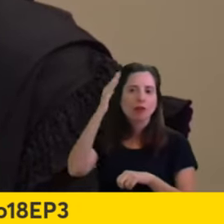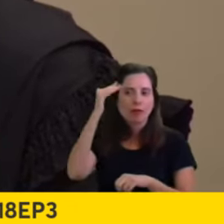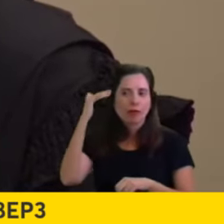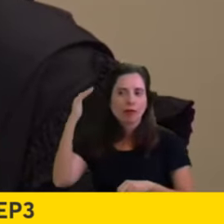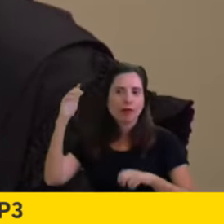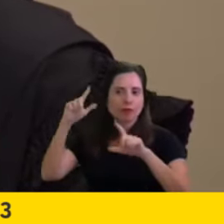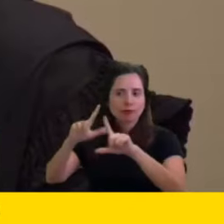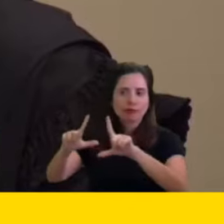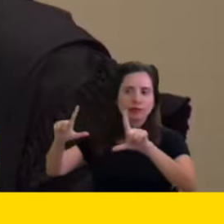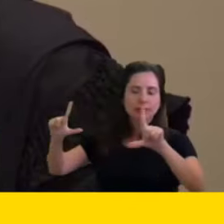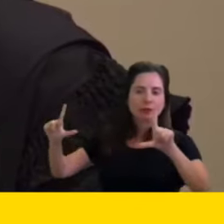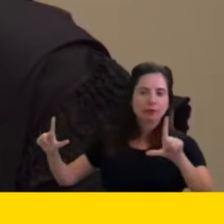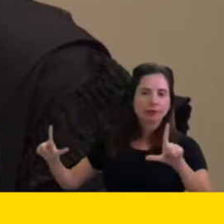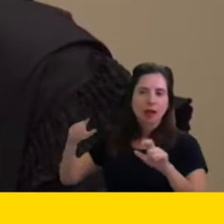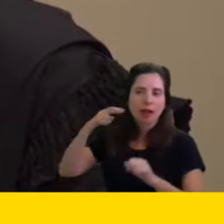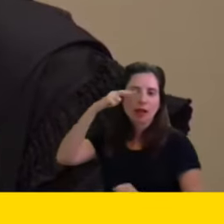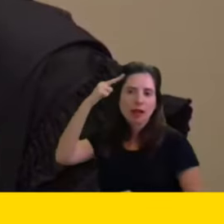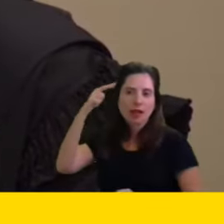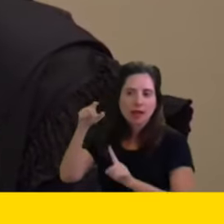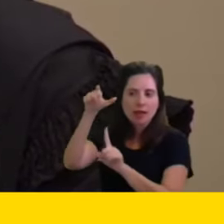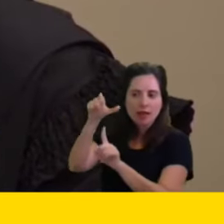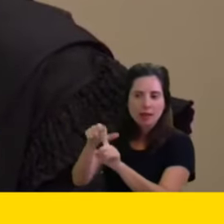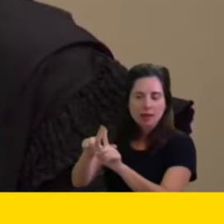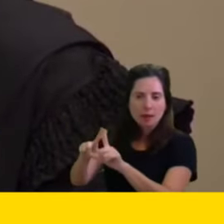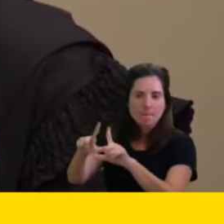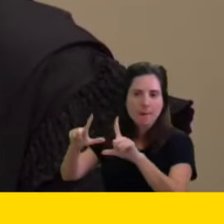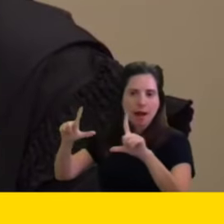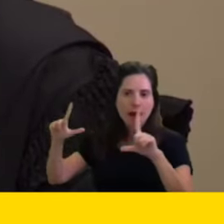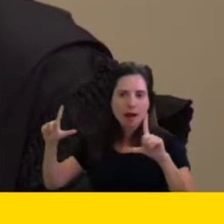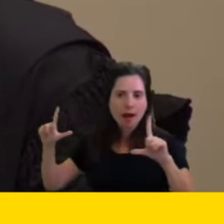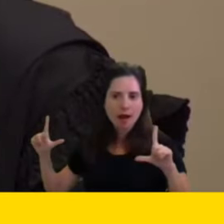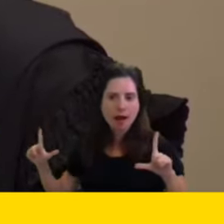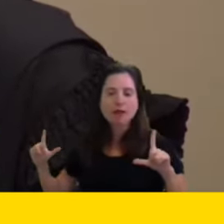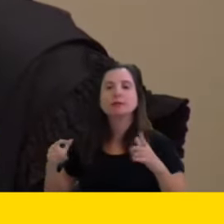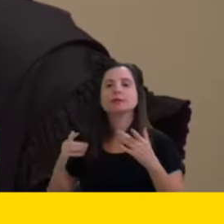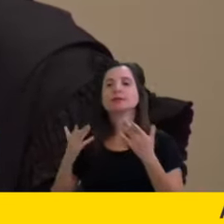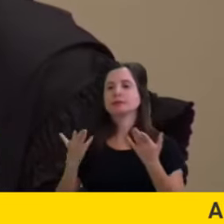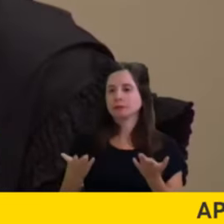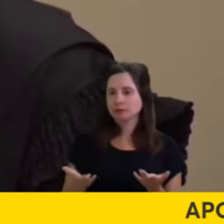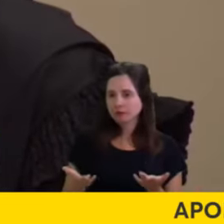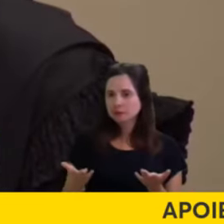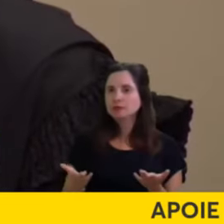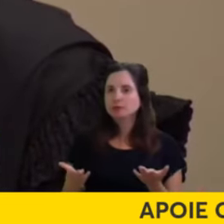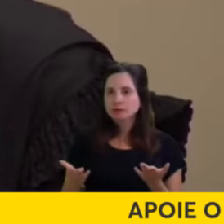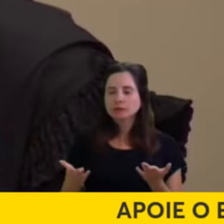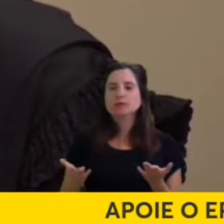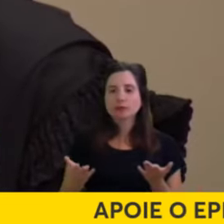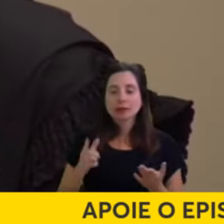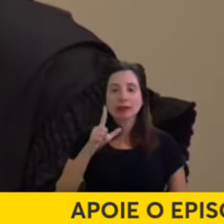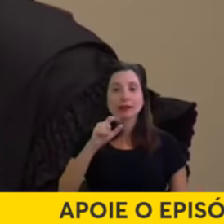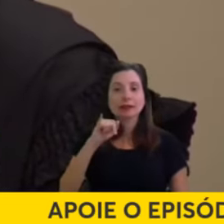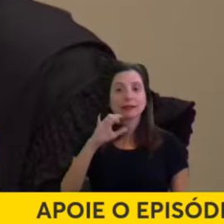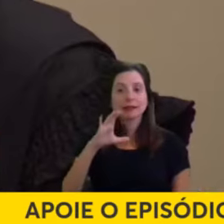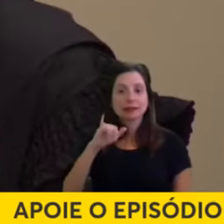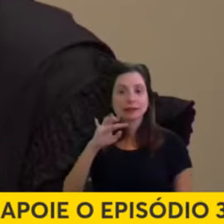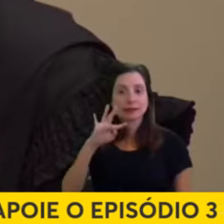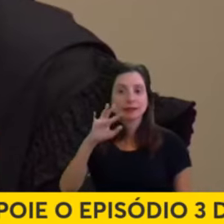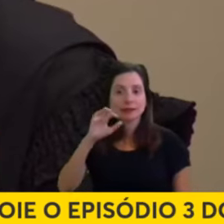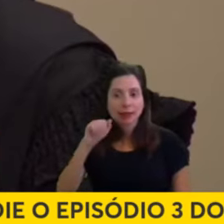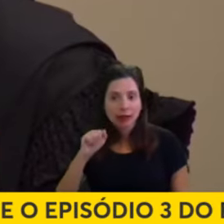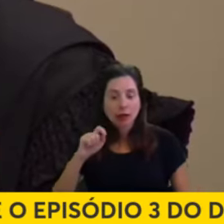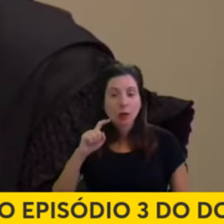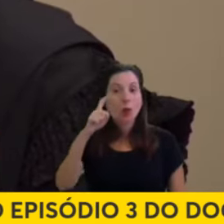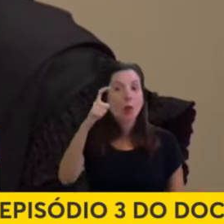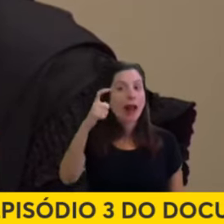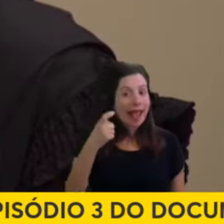Mouro Bastando que se lembre alguns Episódios como a condução coercitiva reputada ilícita após do então ex-presidente Luís